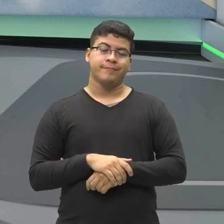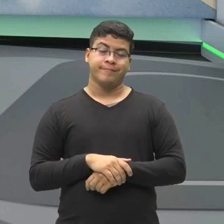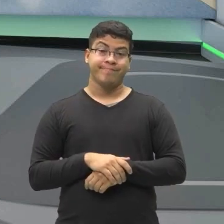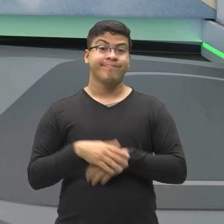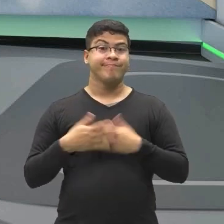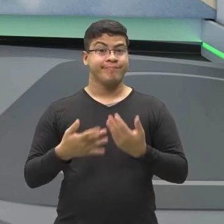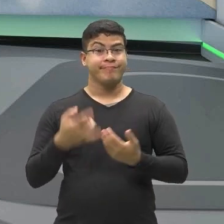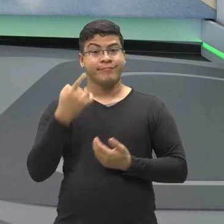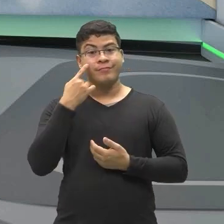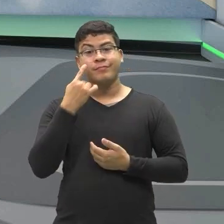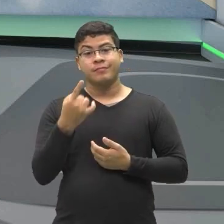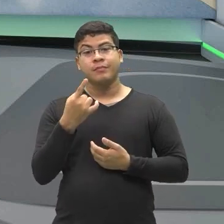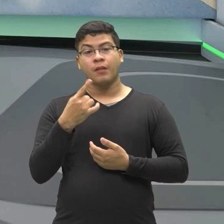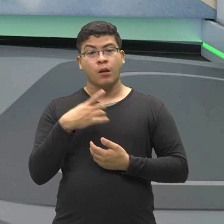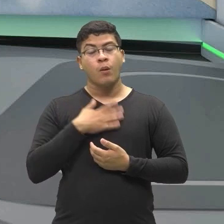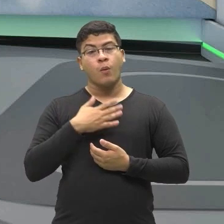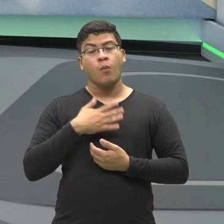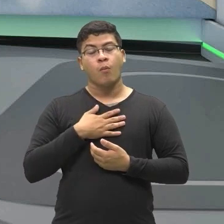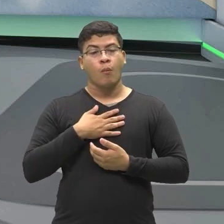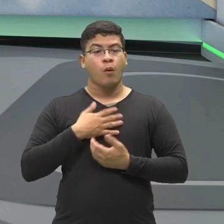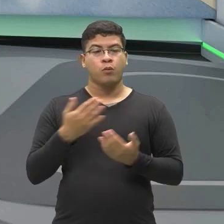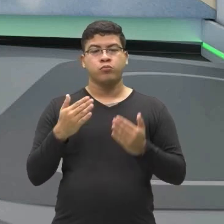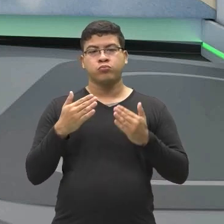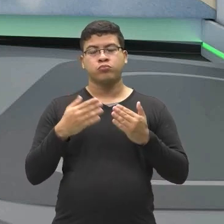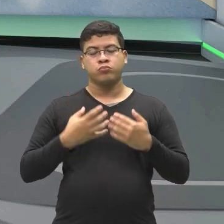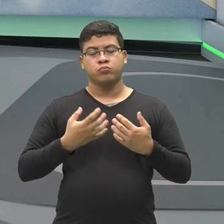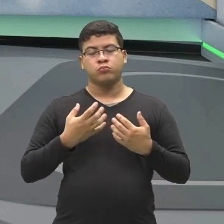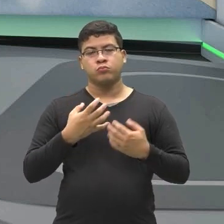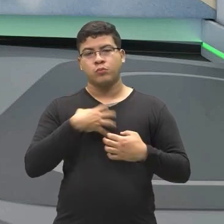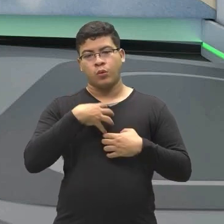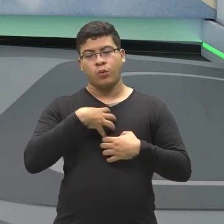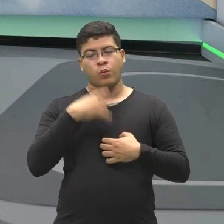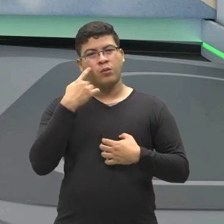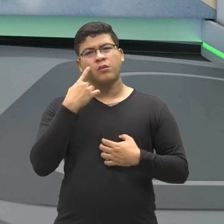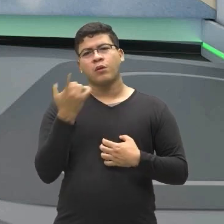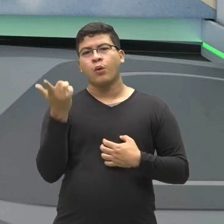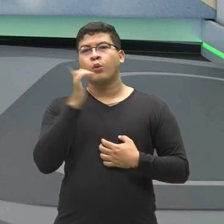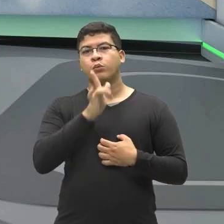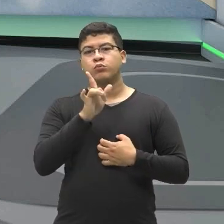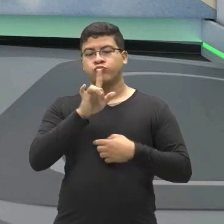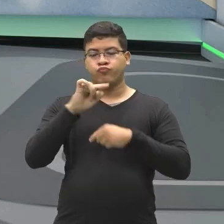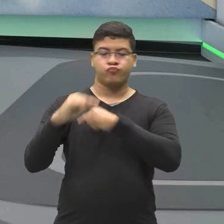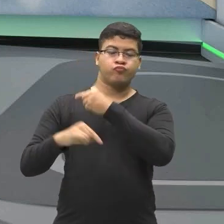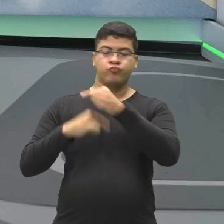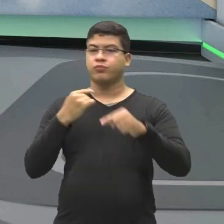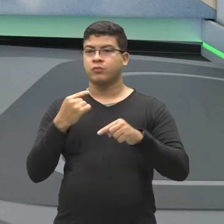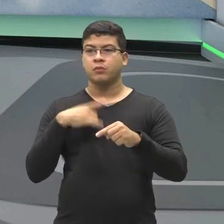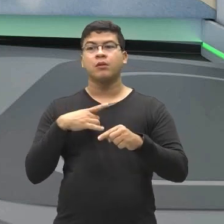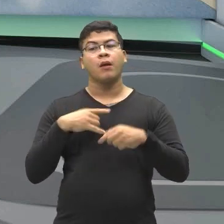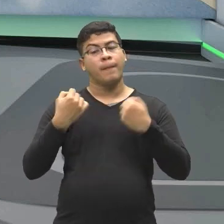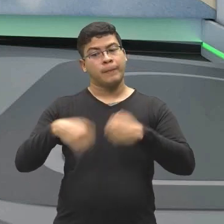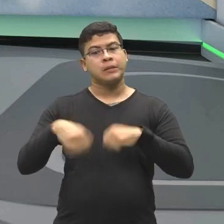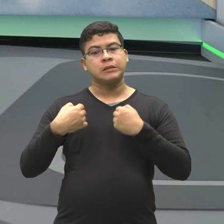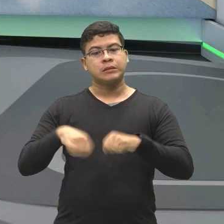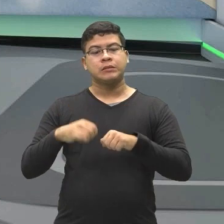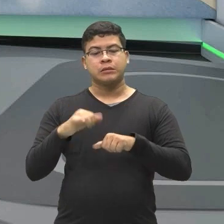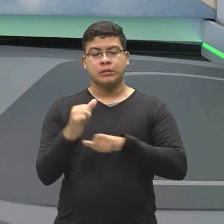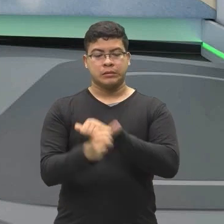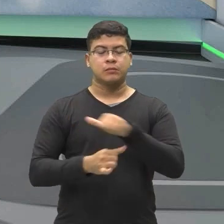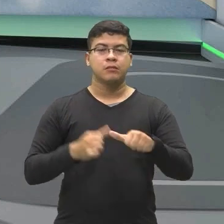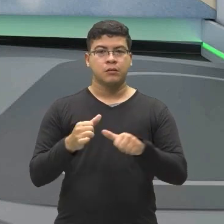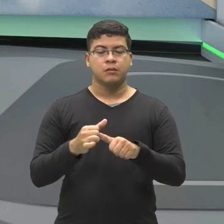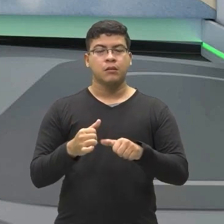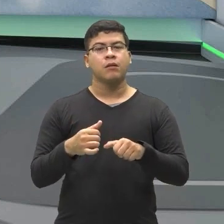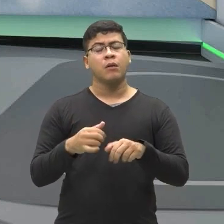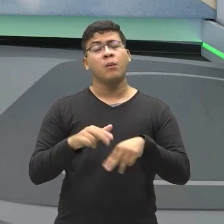né? O meu corpo ali foi tomado pelaquela bactéria, pelo aquele vírus, e aí o que eu preciso tratar, né? Por isso que a gente está aqui